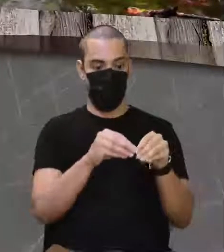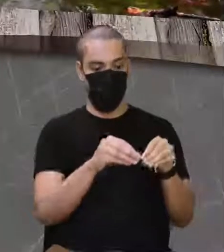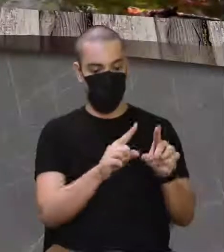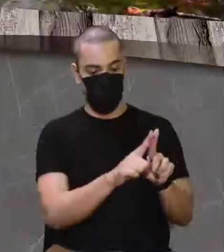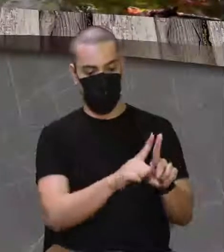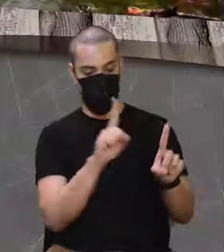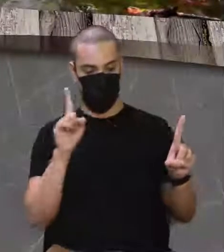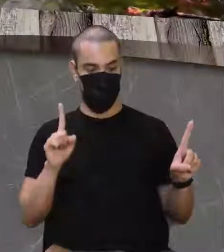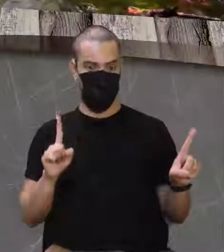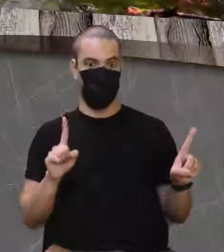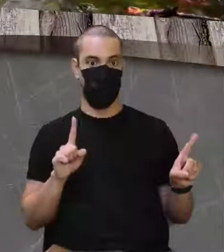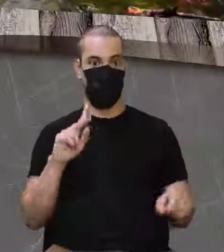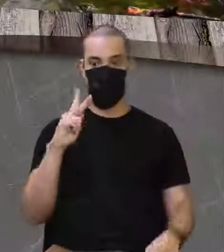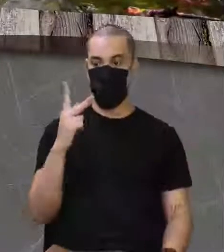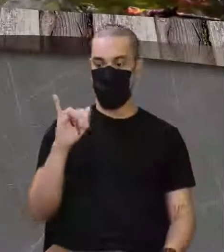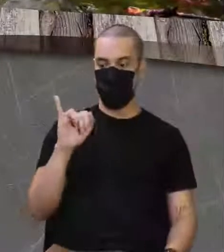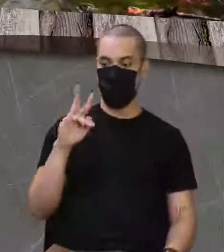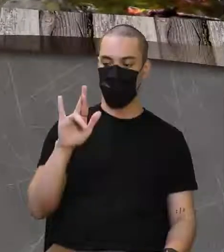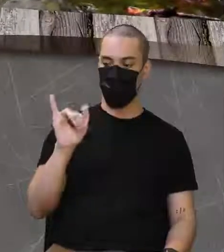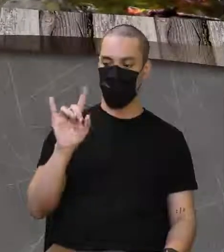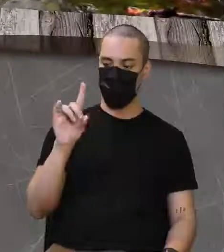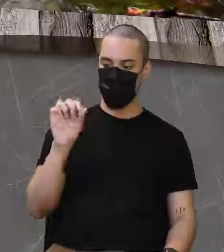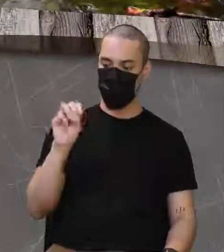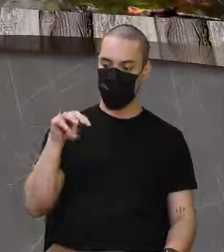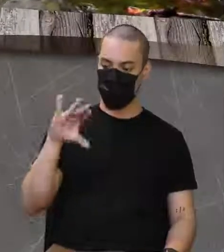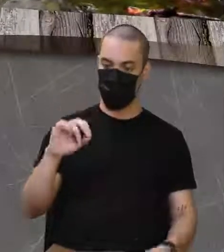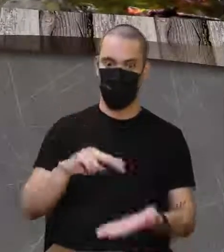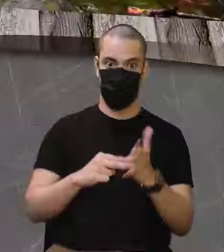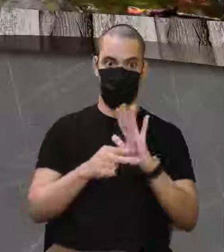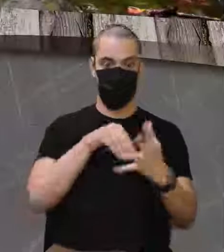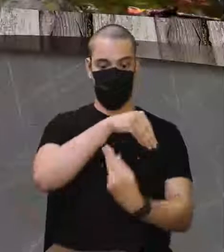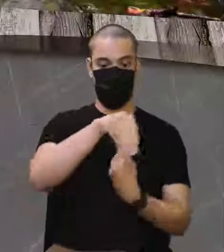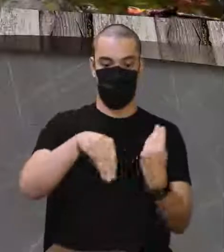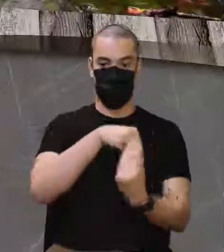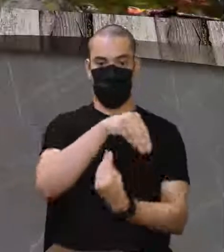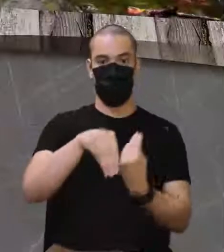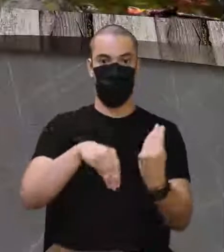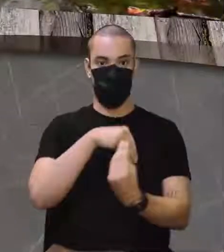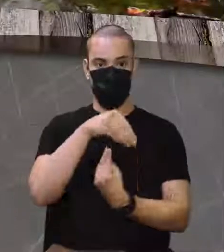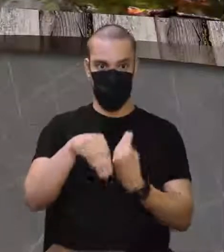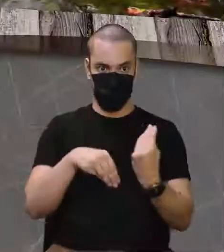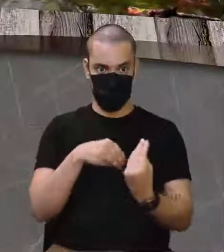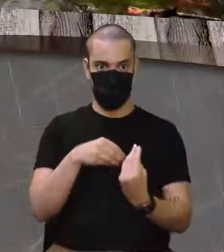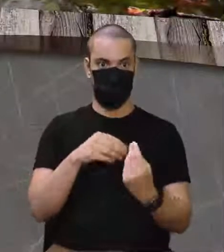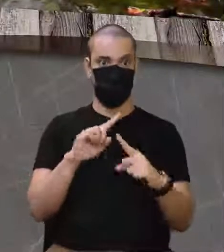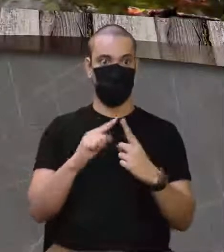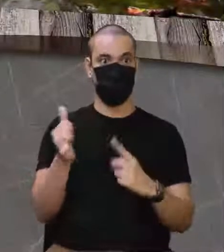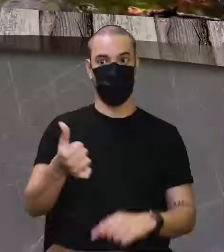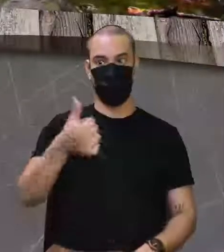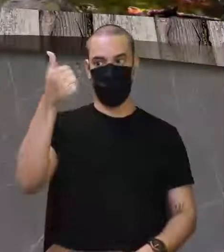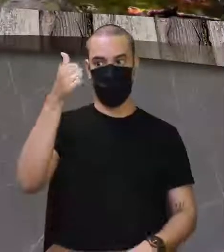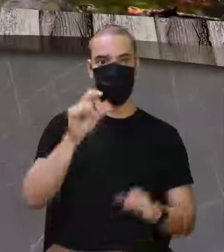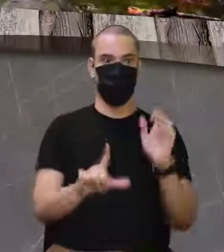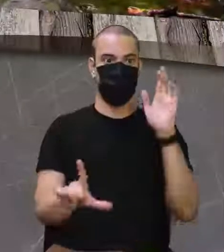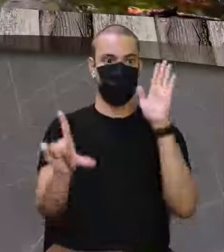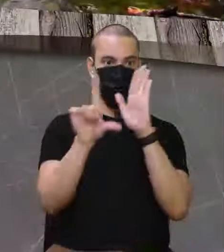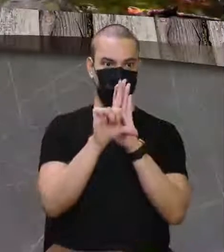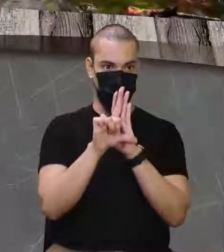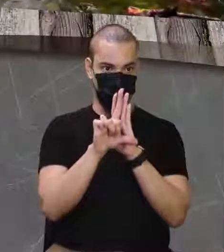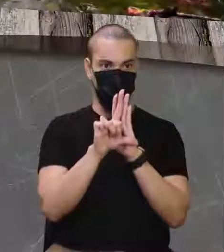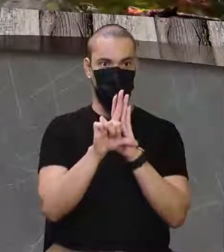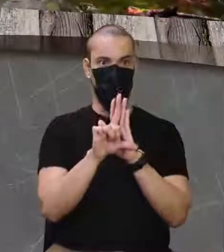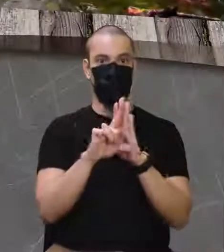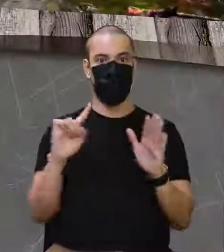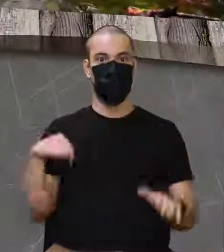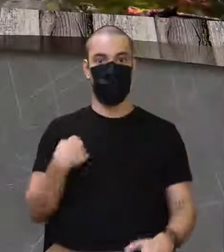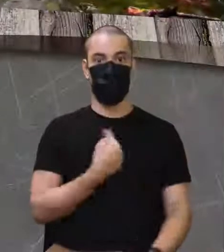Agora, hibridismo é mistura, é misturado, tá? Agora, pessoal, na primeira lei de Mendel, a